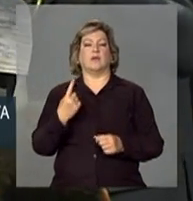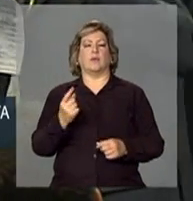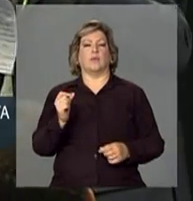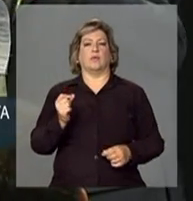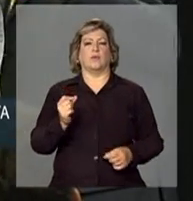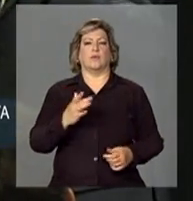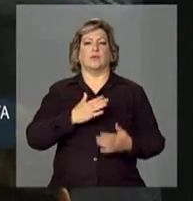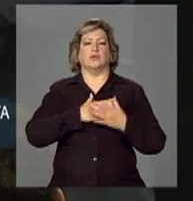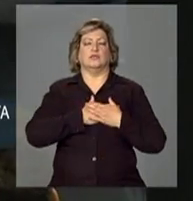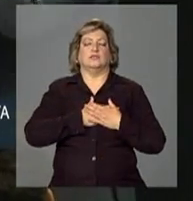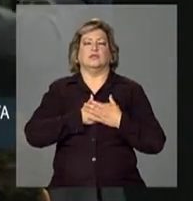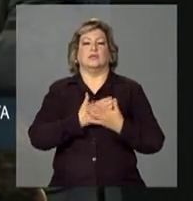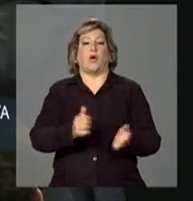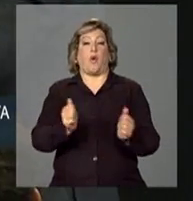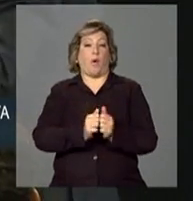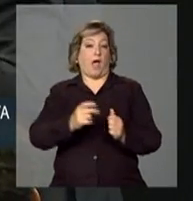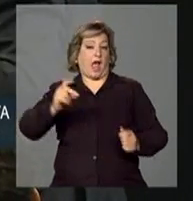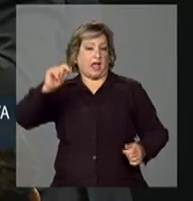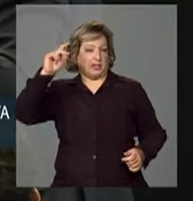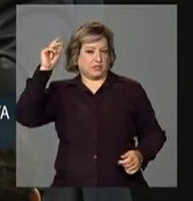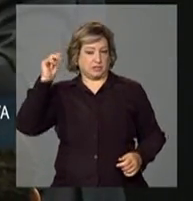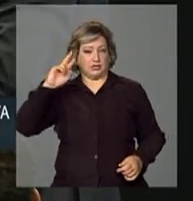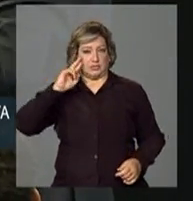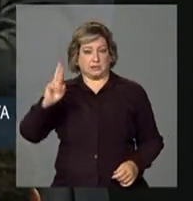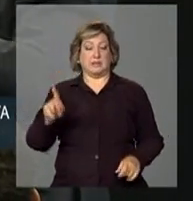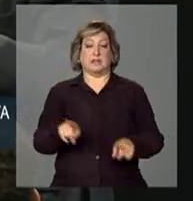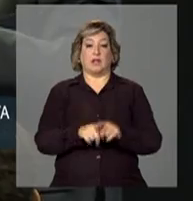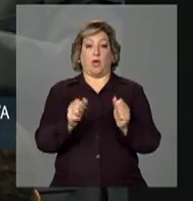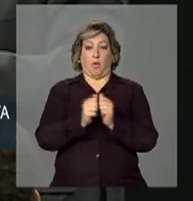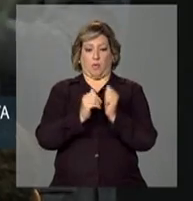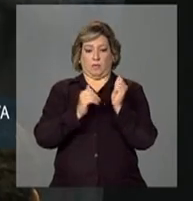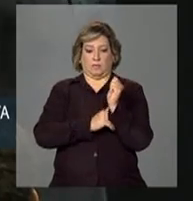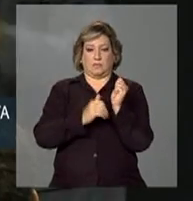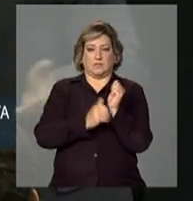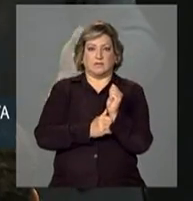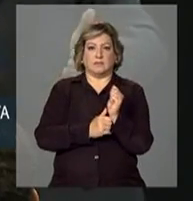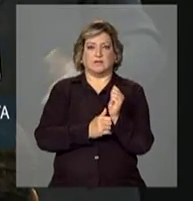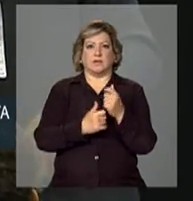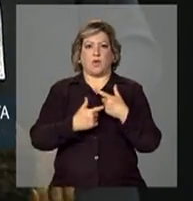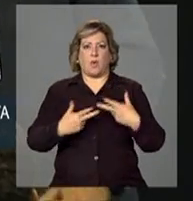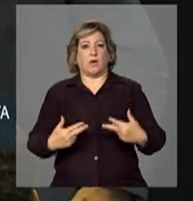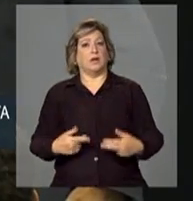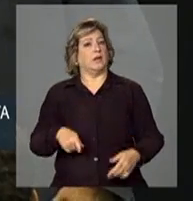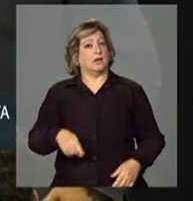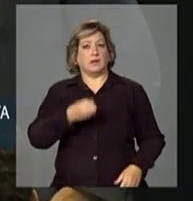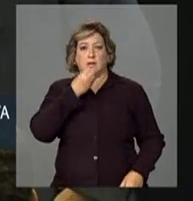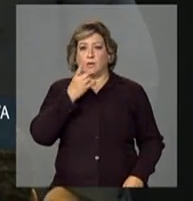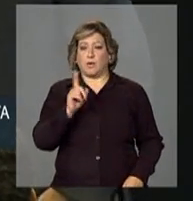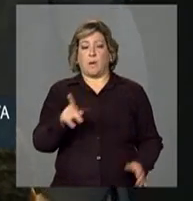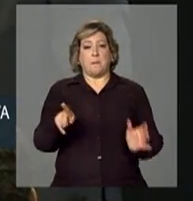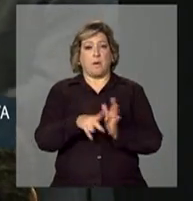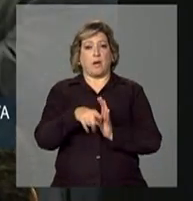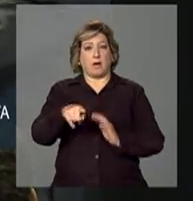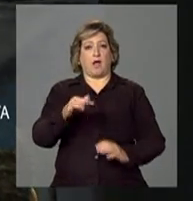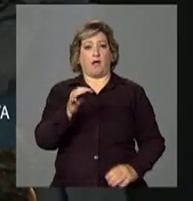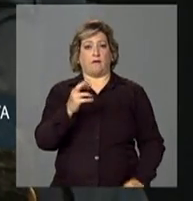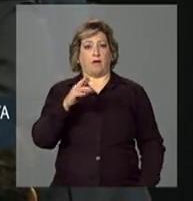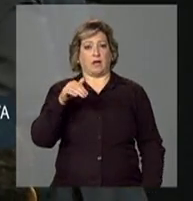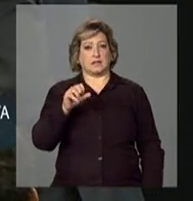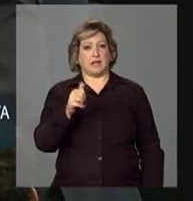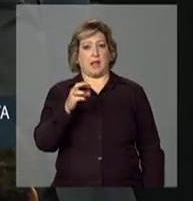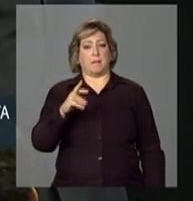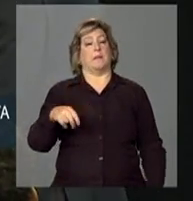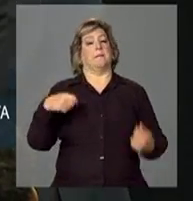antigos chefes, inclusive na ocultação de fatos, que não é adequada para as próprias Forças Armadas. A gente